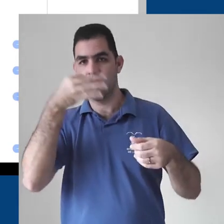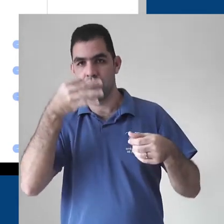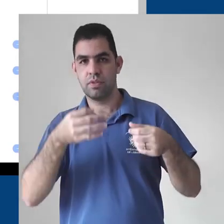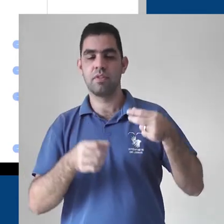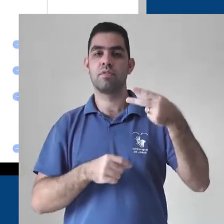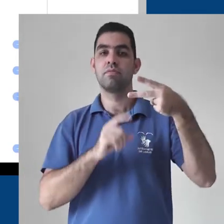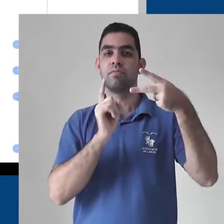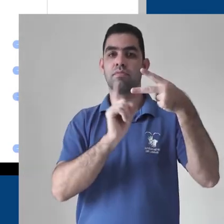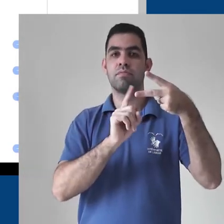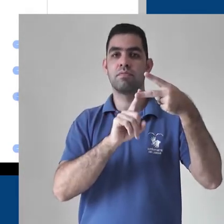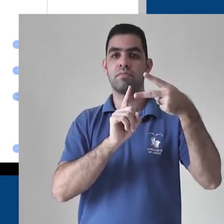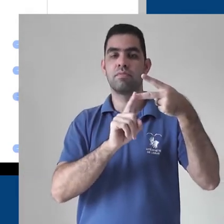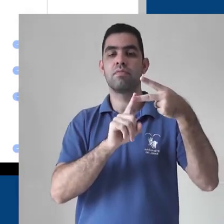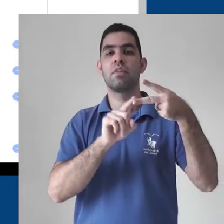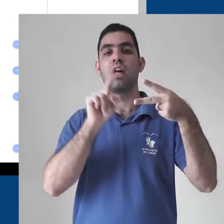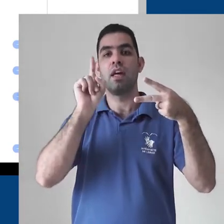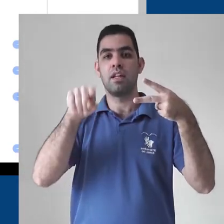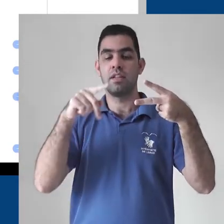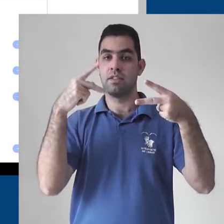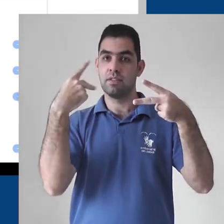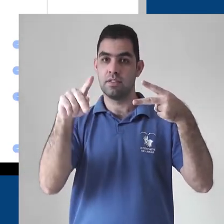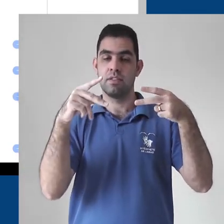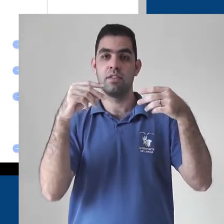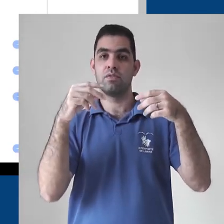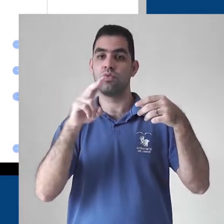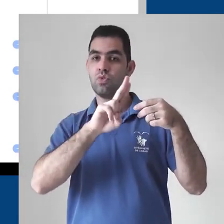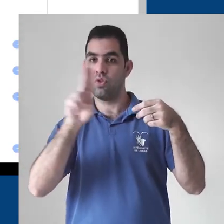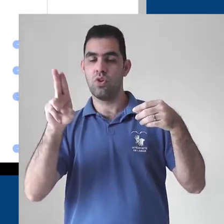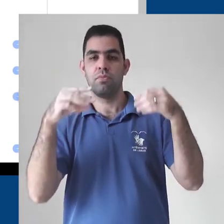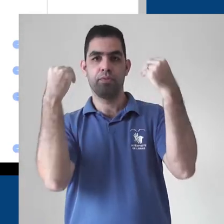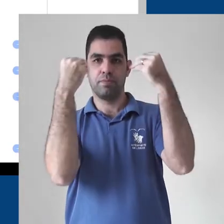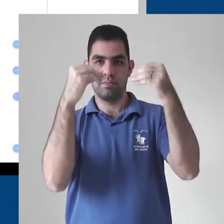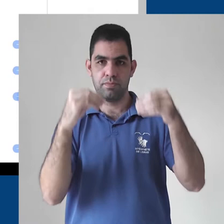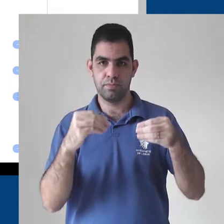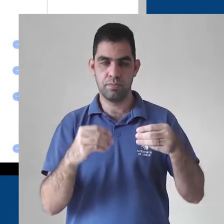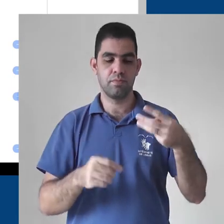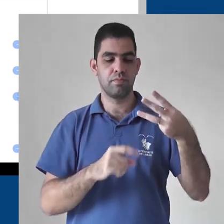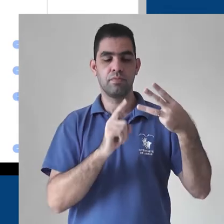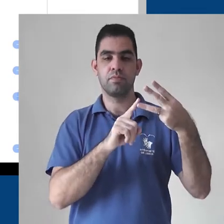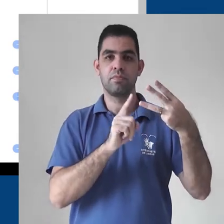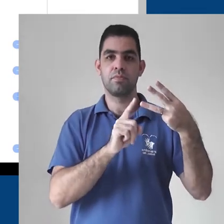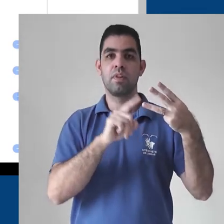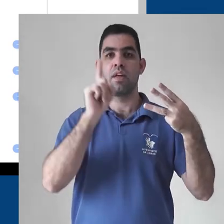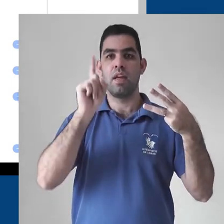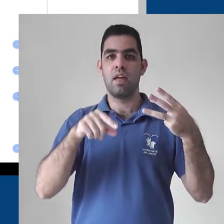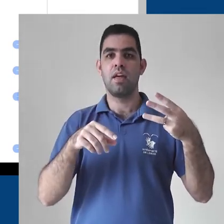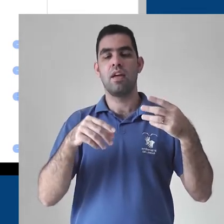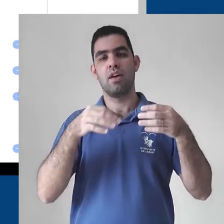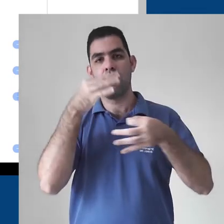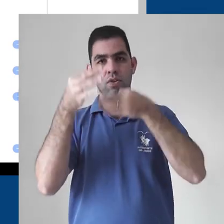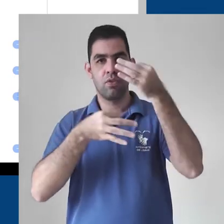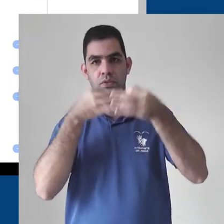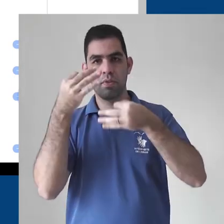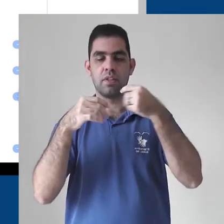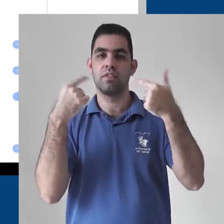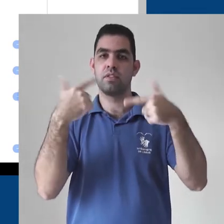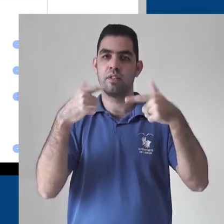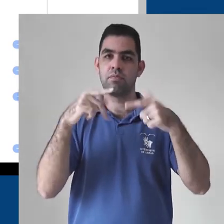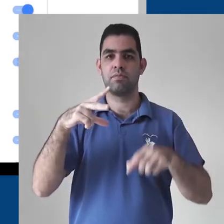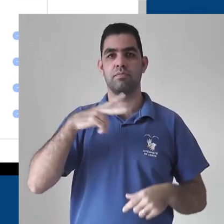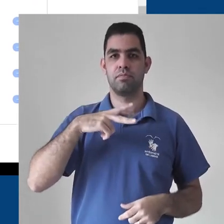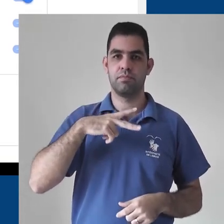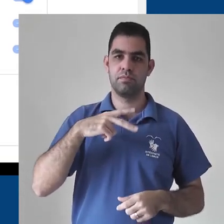a segunda comentários que mencionam você e a última opção se refere a comentários privados de um